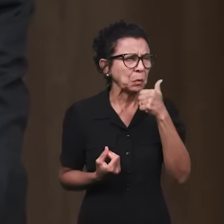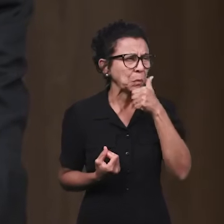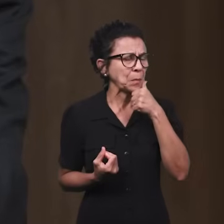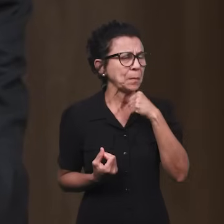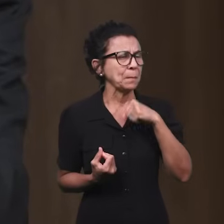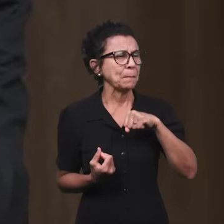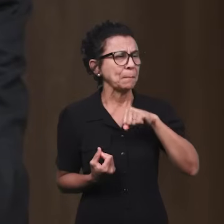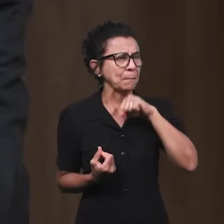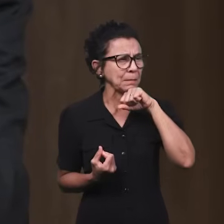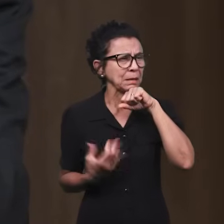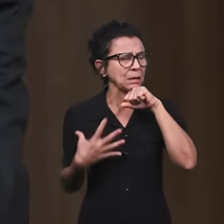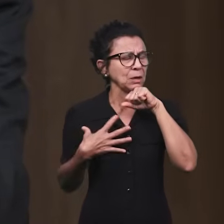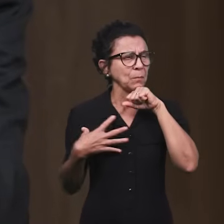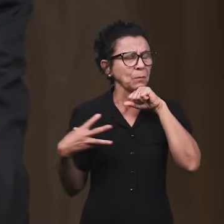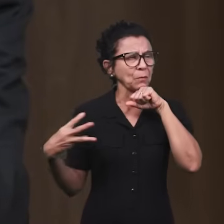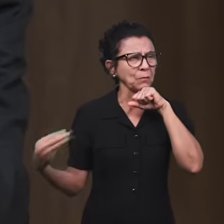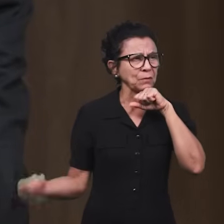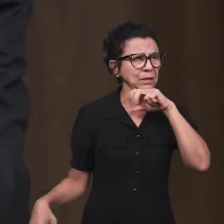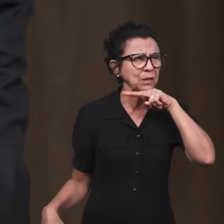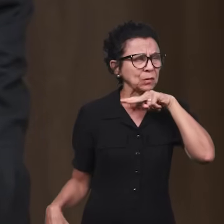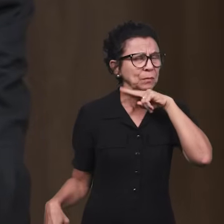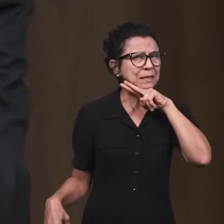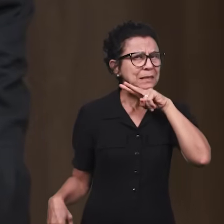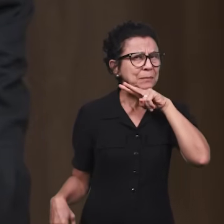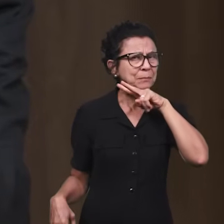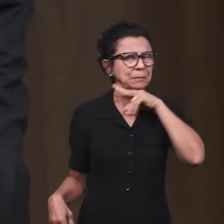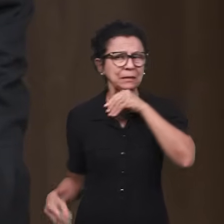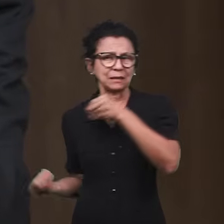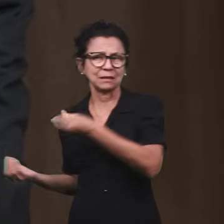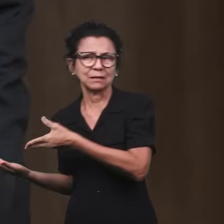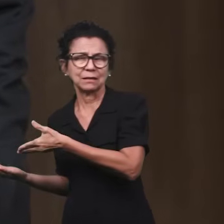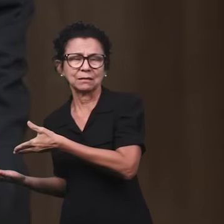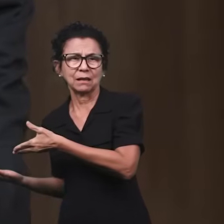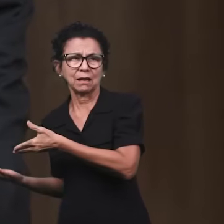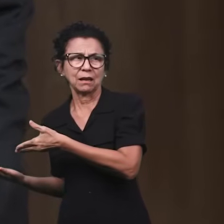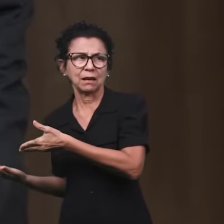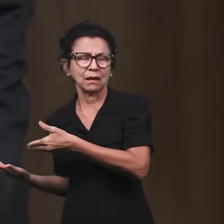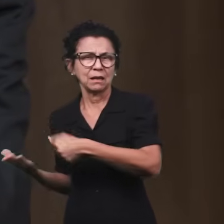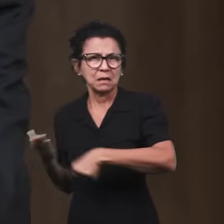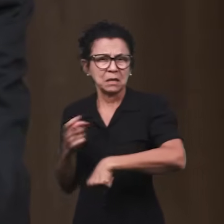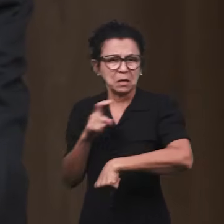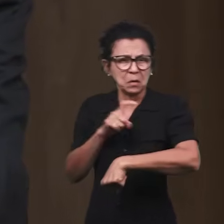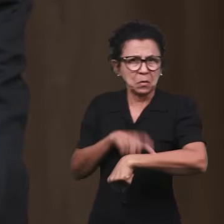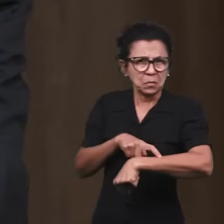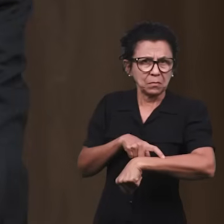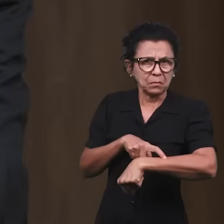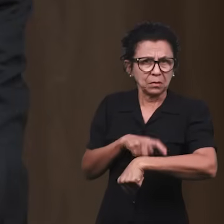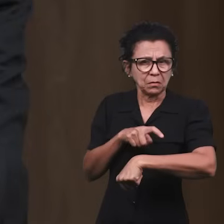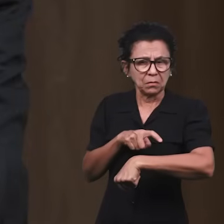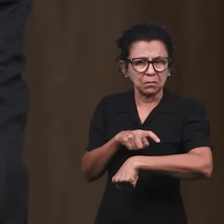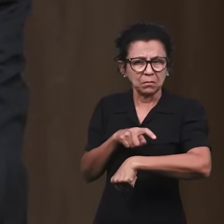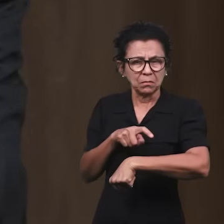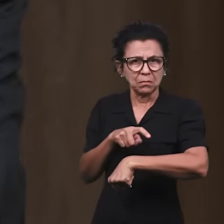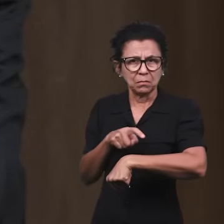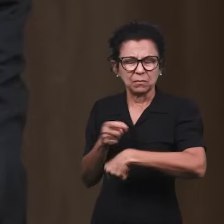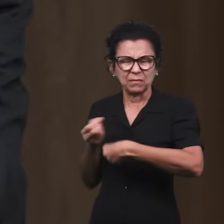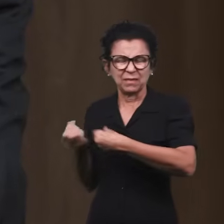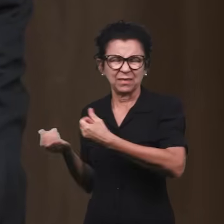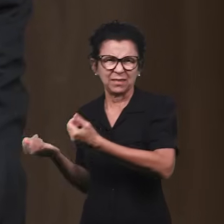Quem é o pai que vai entregar para um filho um escorpião que tem veneno? Isso parece uma coisa tão assim distante.